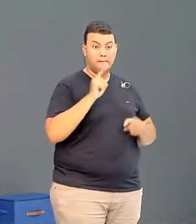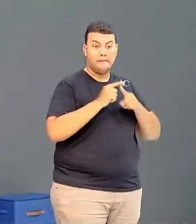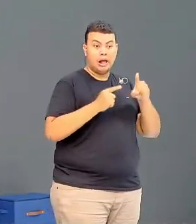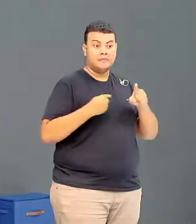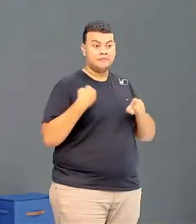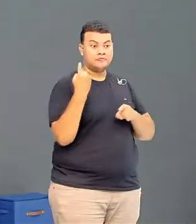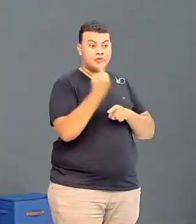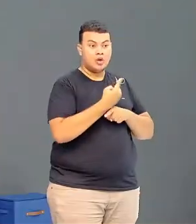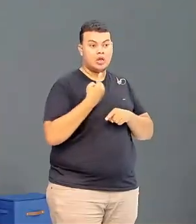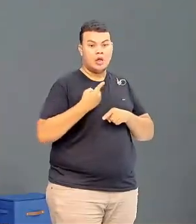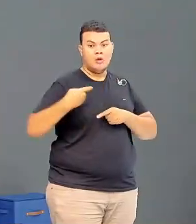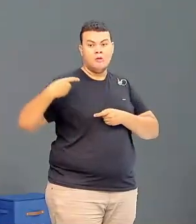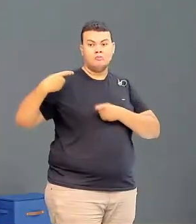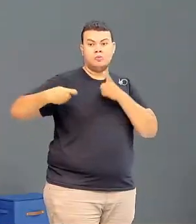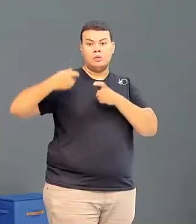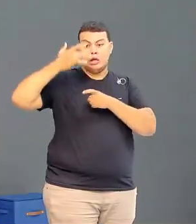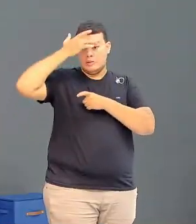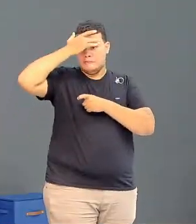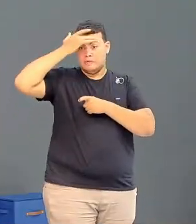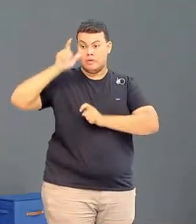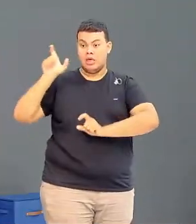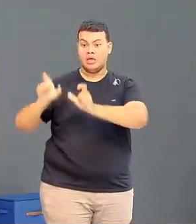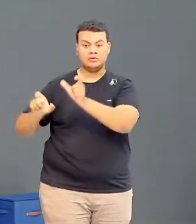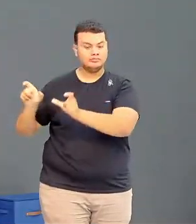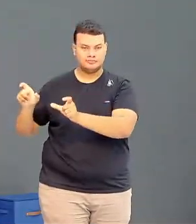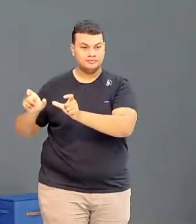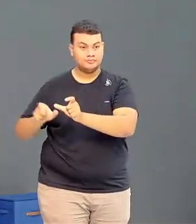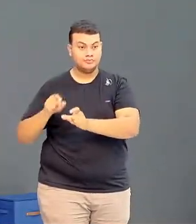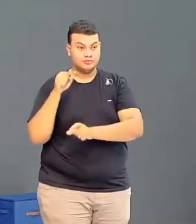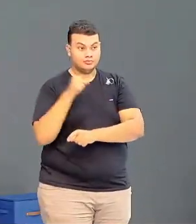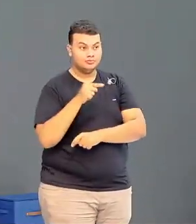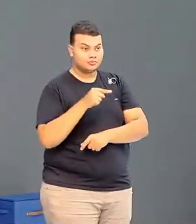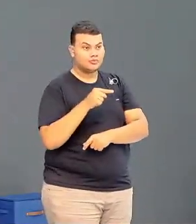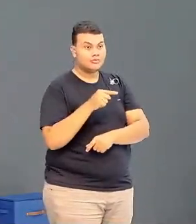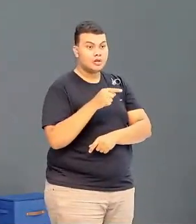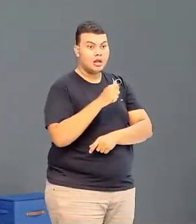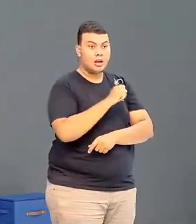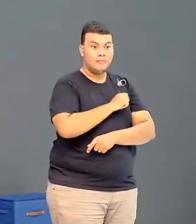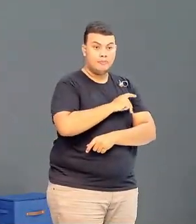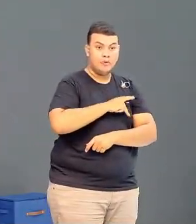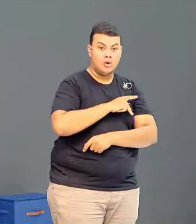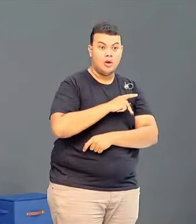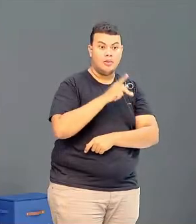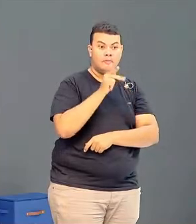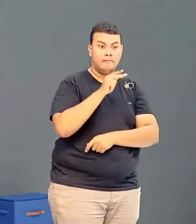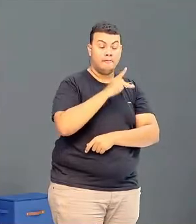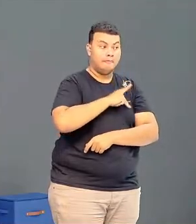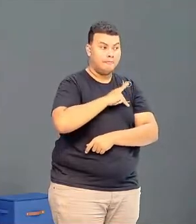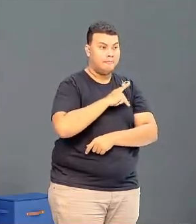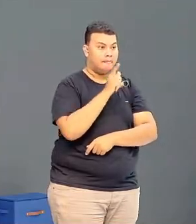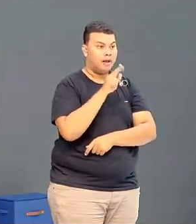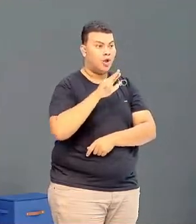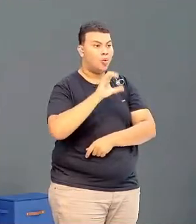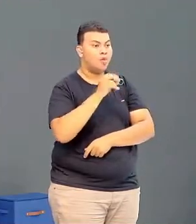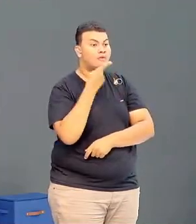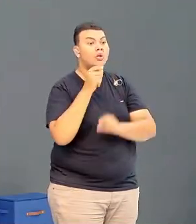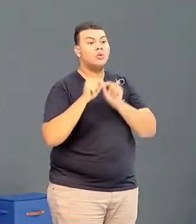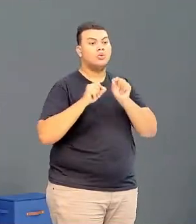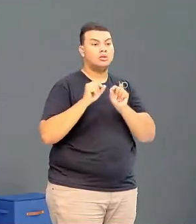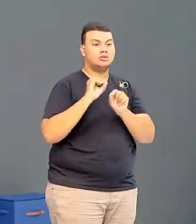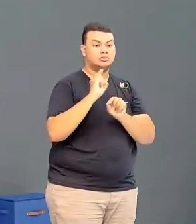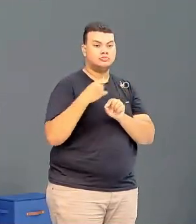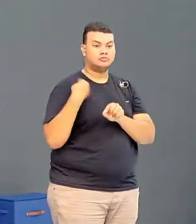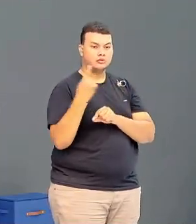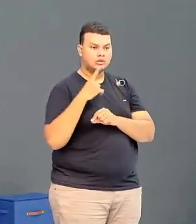padrão humano. Então o apóstolo Paulo explica que a batalha espiritual, embora a gente esteja inserido